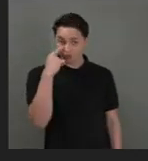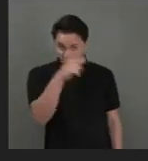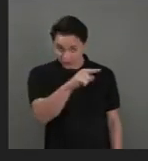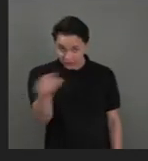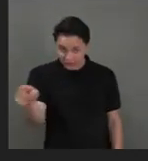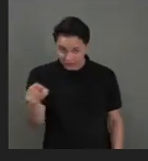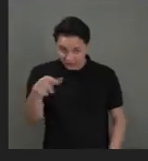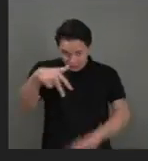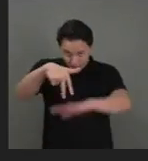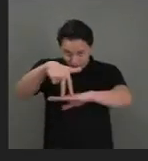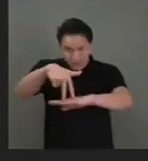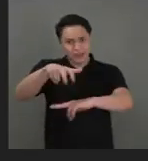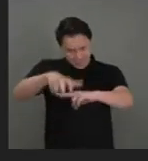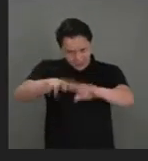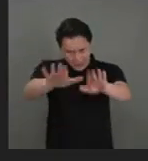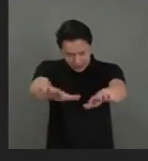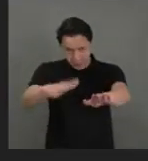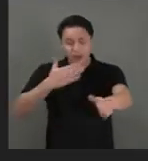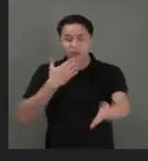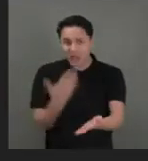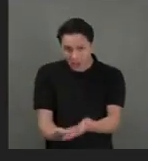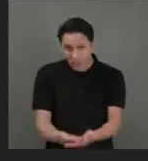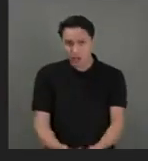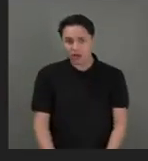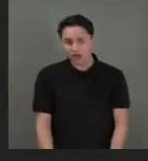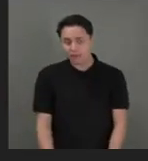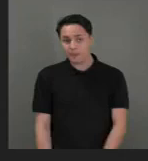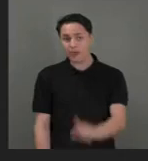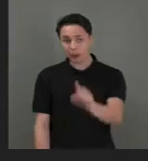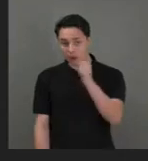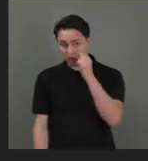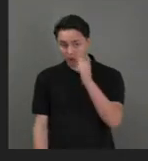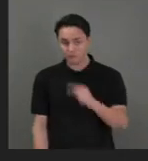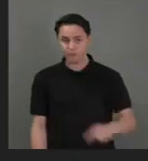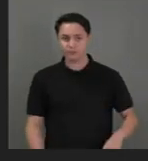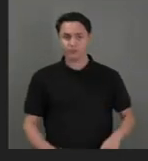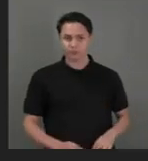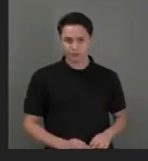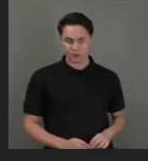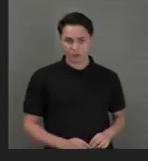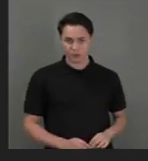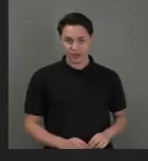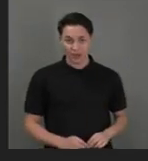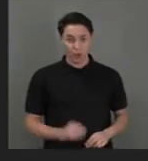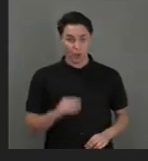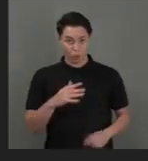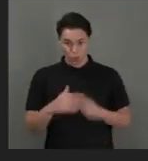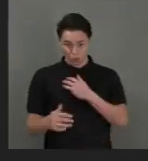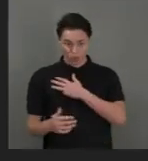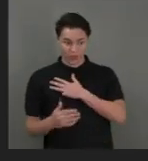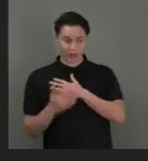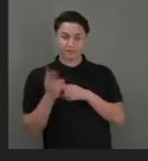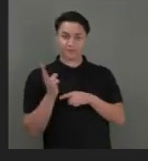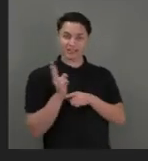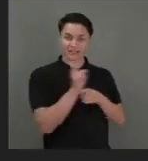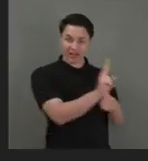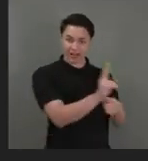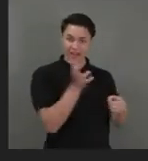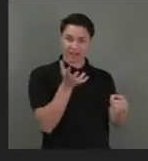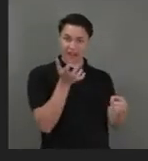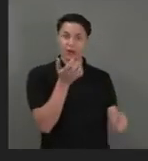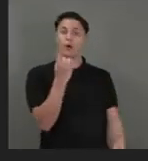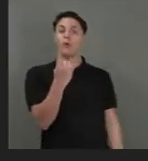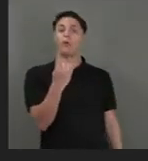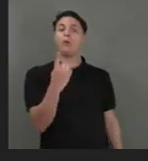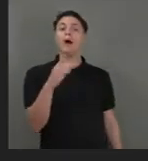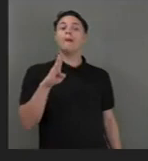se sente, brasileiro, brasileira, minha amiga. 1 bi, B de bola e